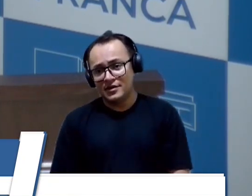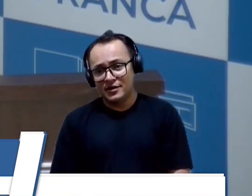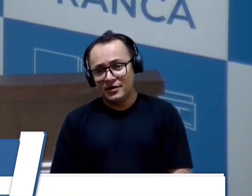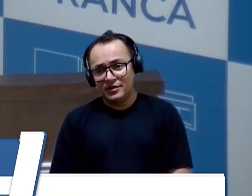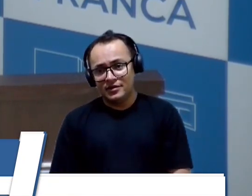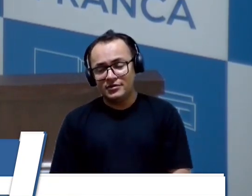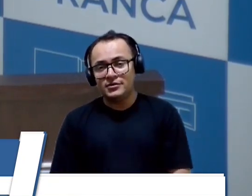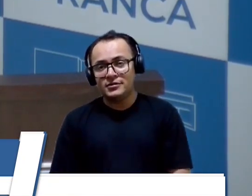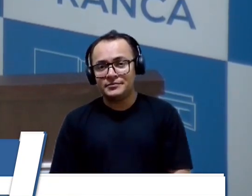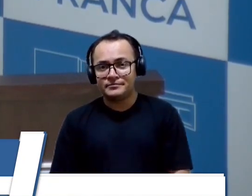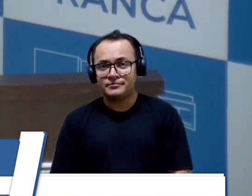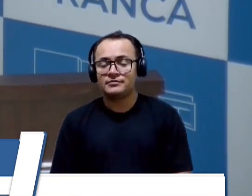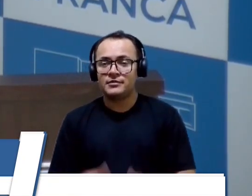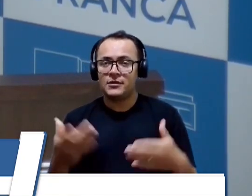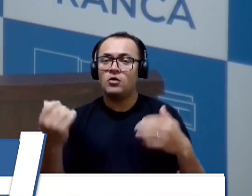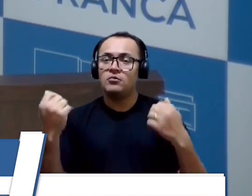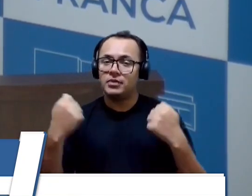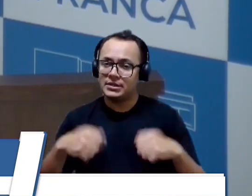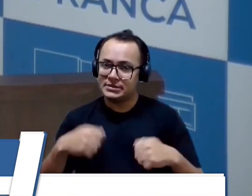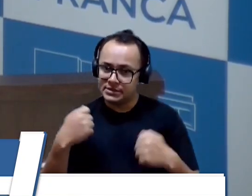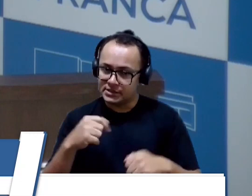Então, tem que se haver o bom senso